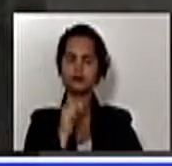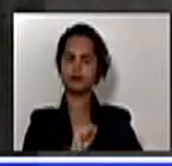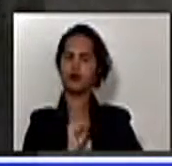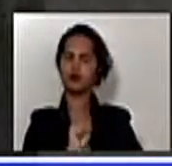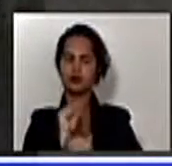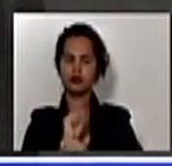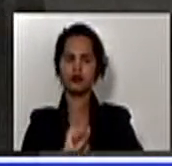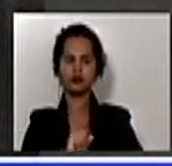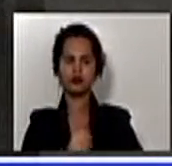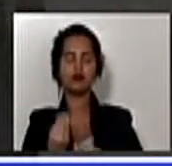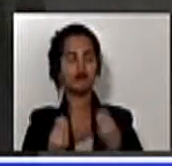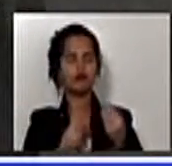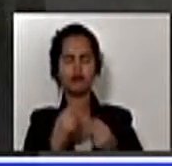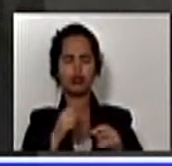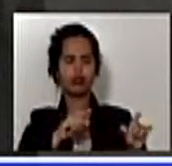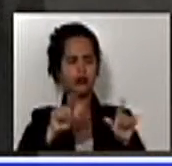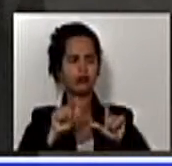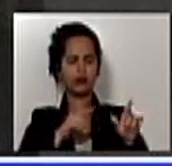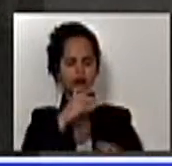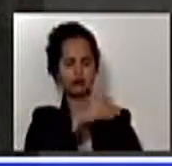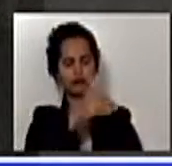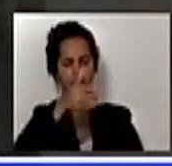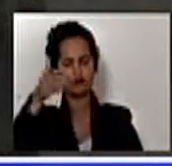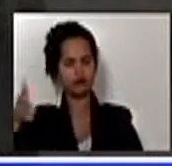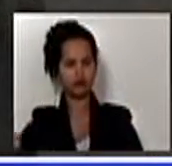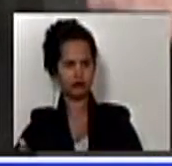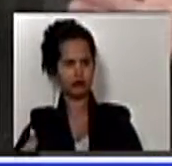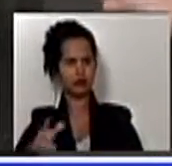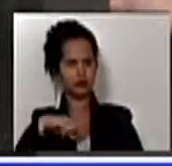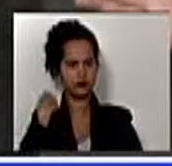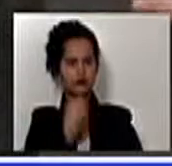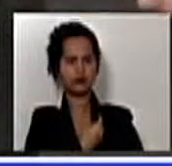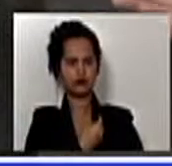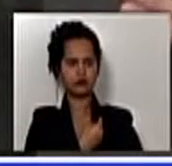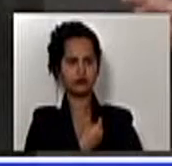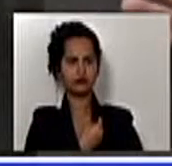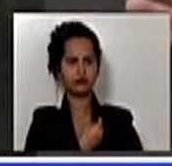Dessas linhas de trabalho de receitas extraordinárias que a gente tem